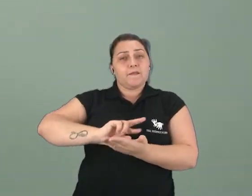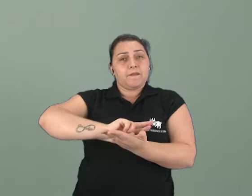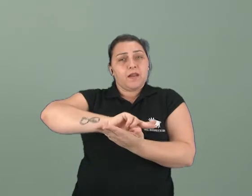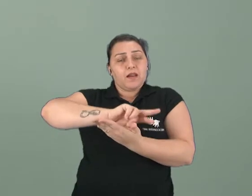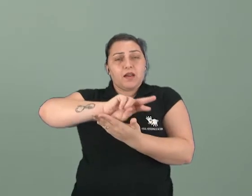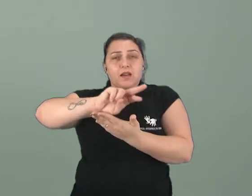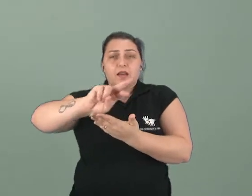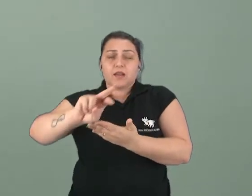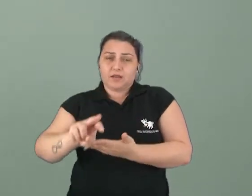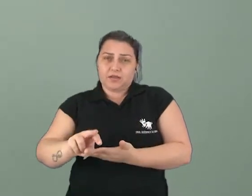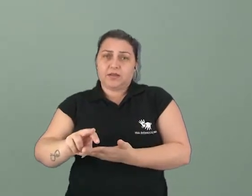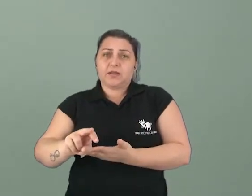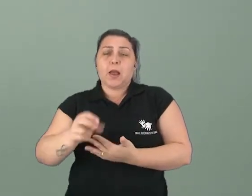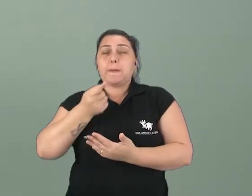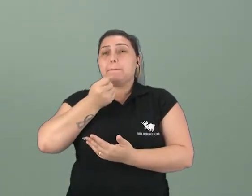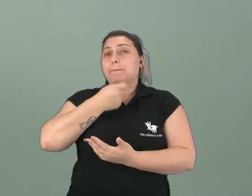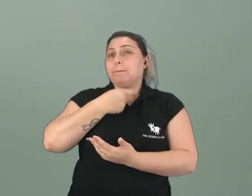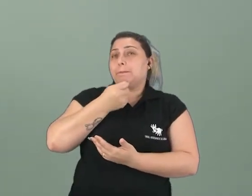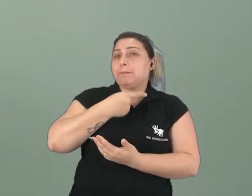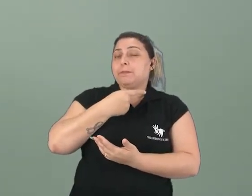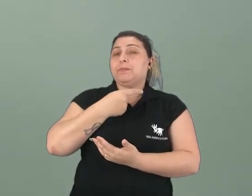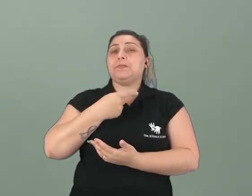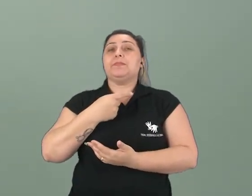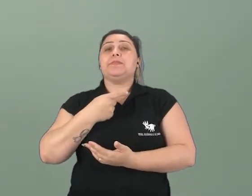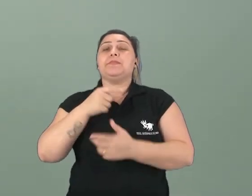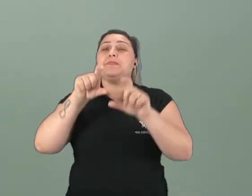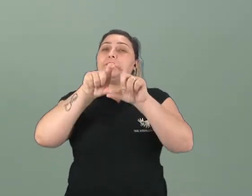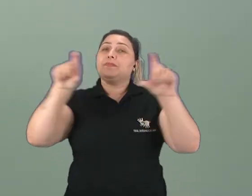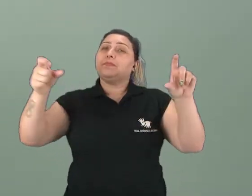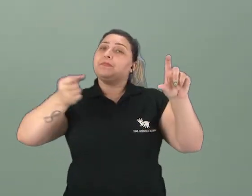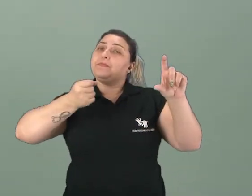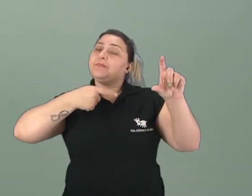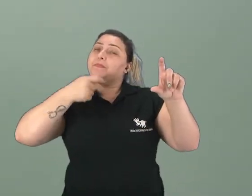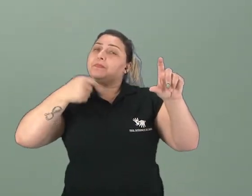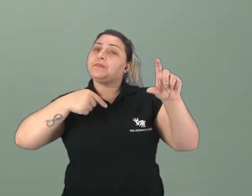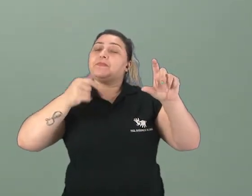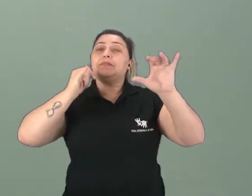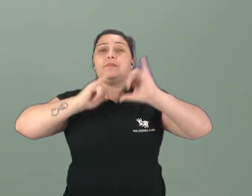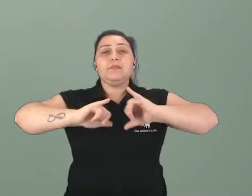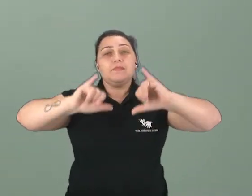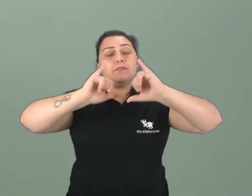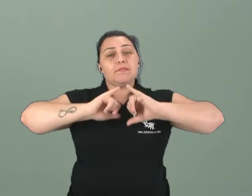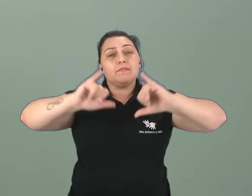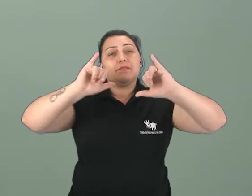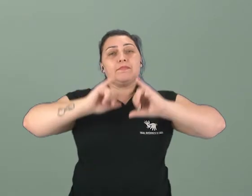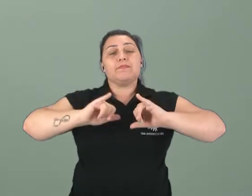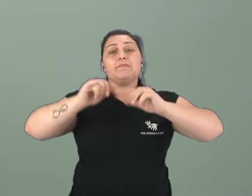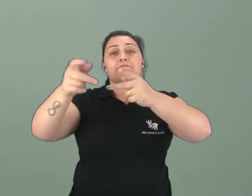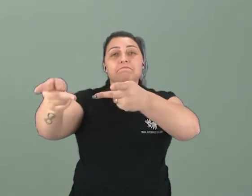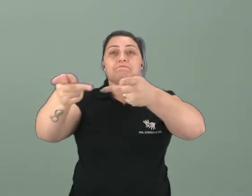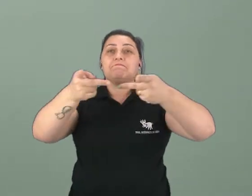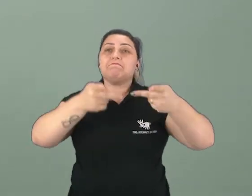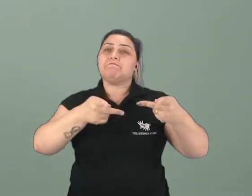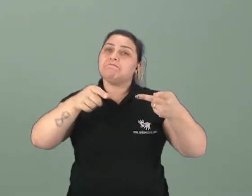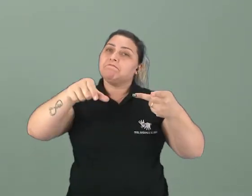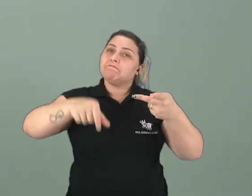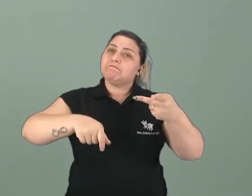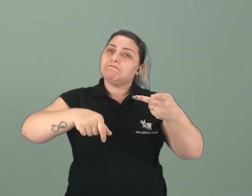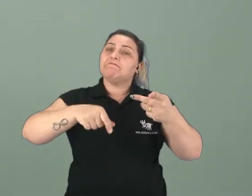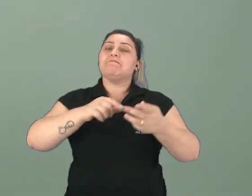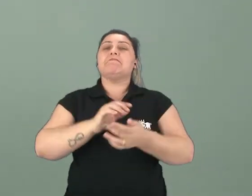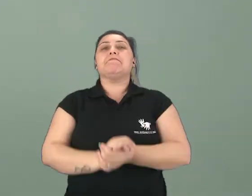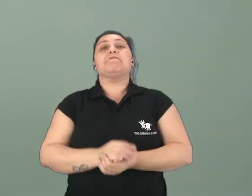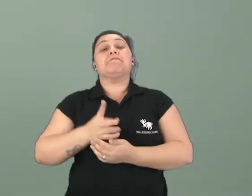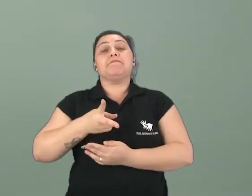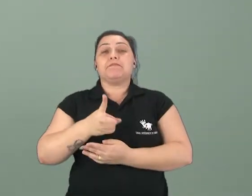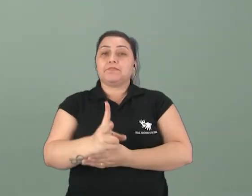de gêneros, já analisamos piada, tirinha, propaganda, convite, né? E